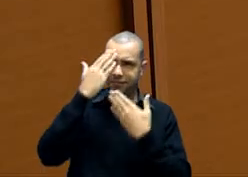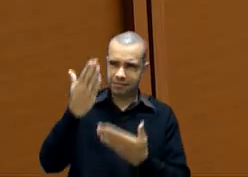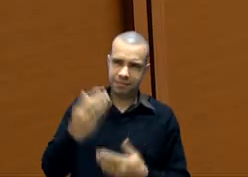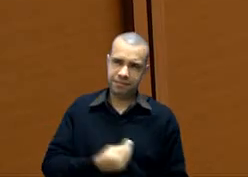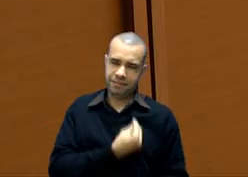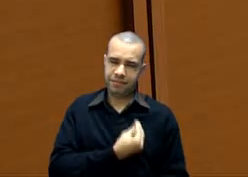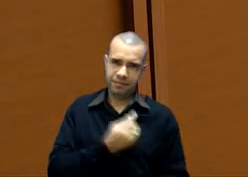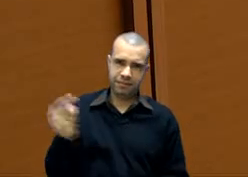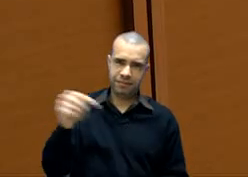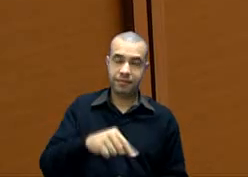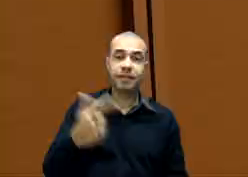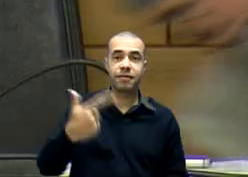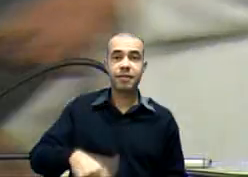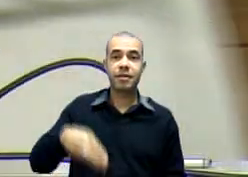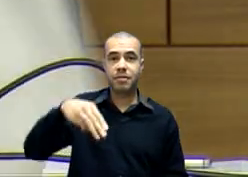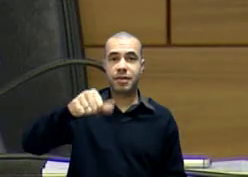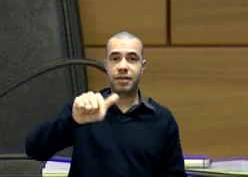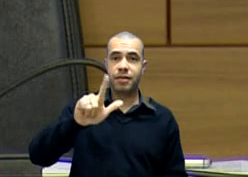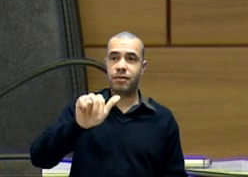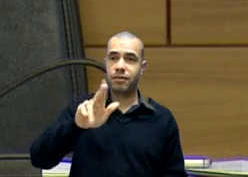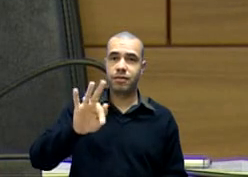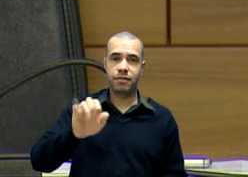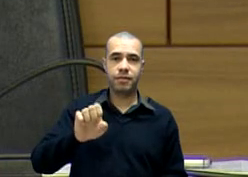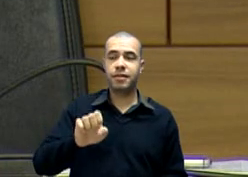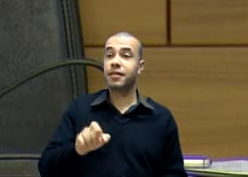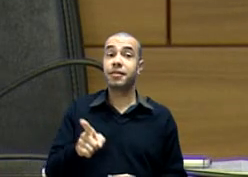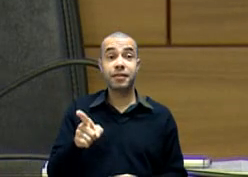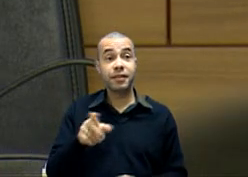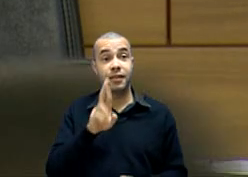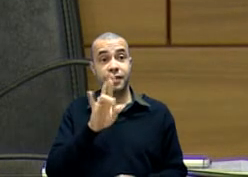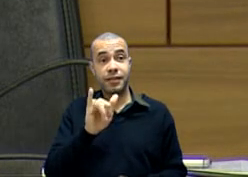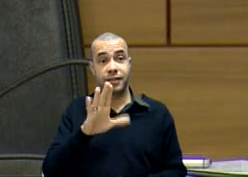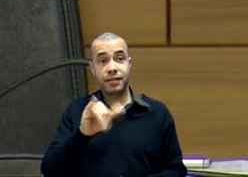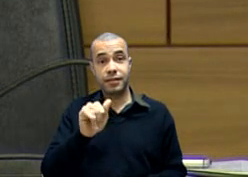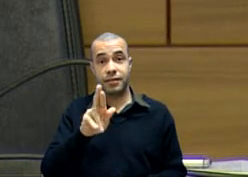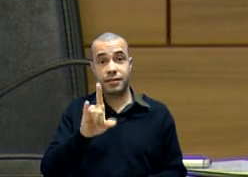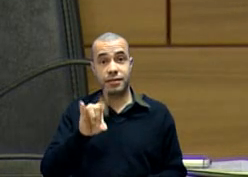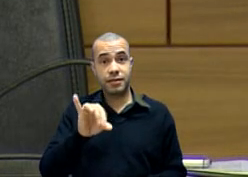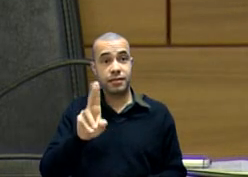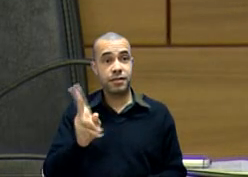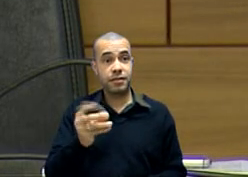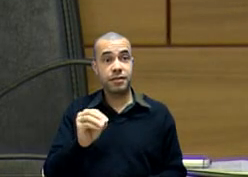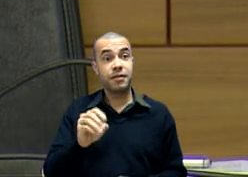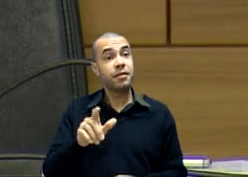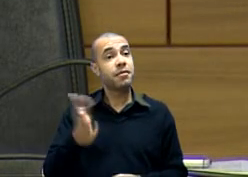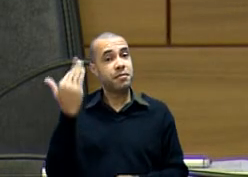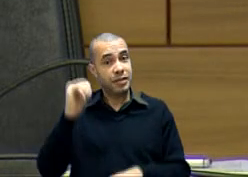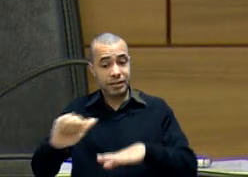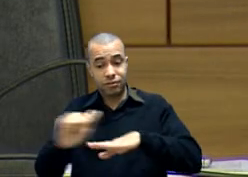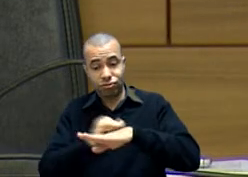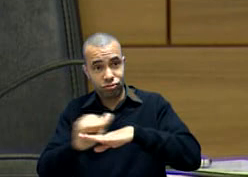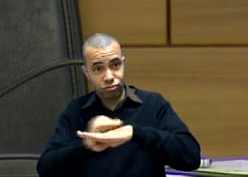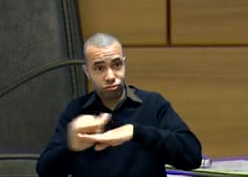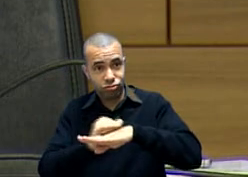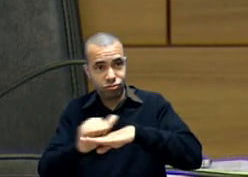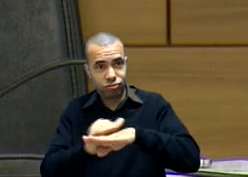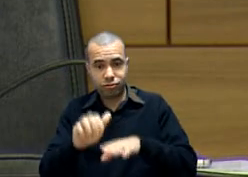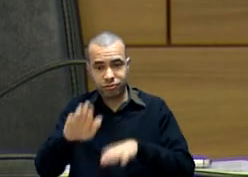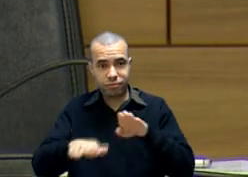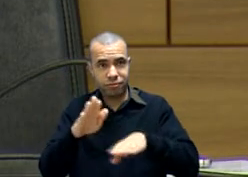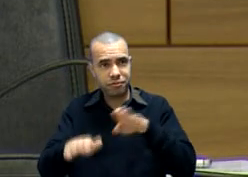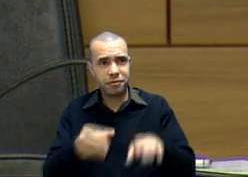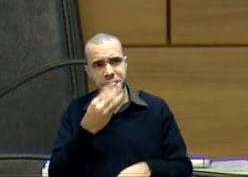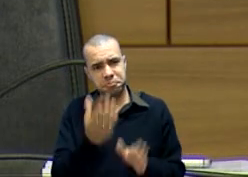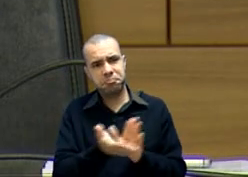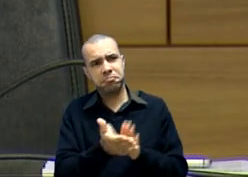O Maluf aí também. O Ricardinho completou, né, Ricardinho? 27 anos como engraxate, né? Eu também fui engraxado na minha vida, viu, Ricardinho? Parabéns aí